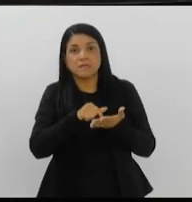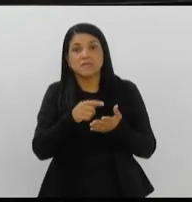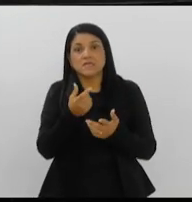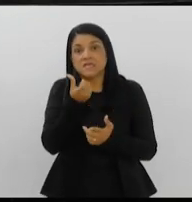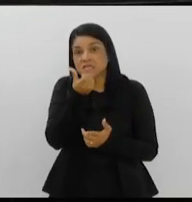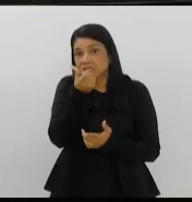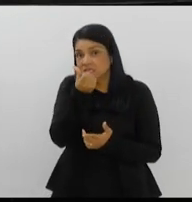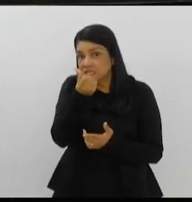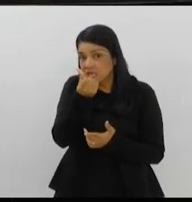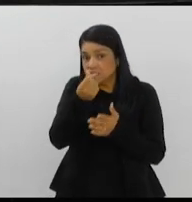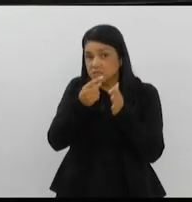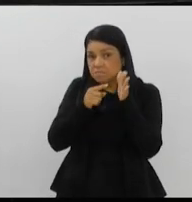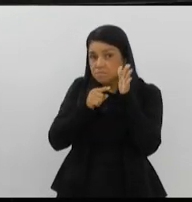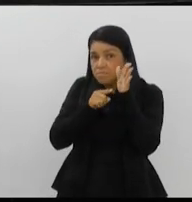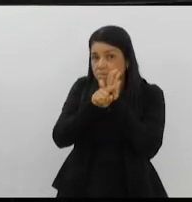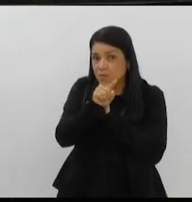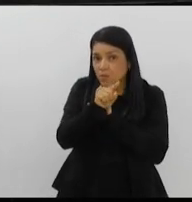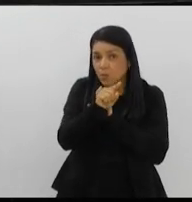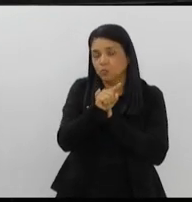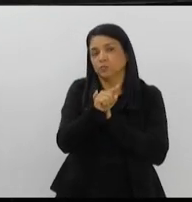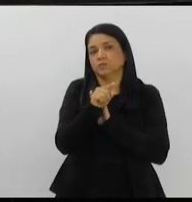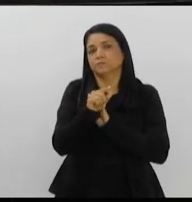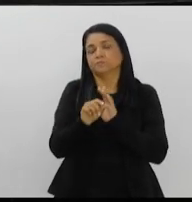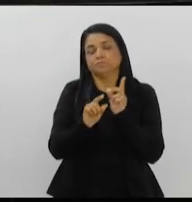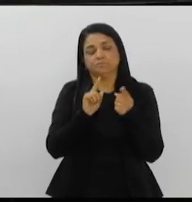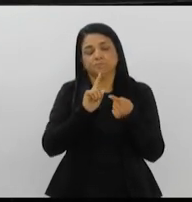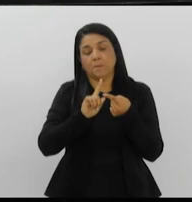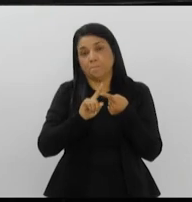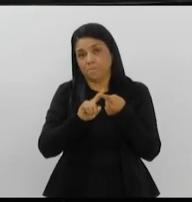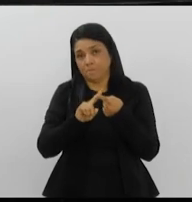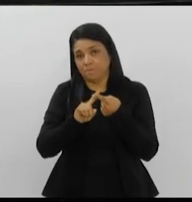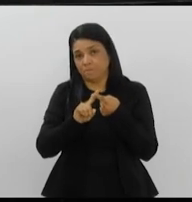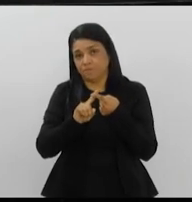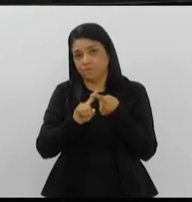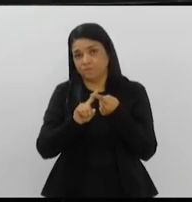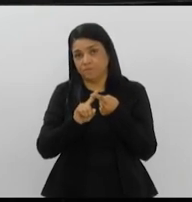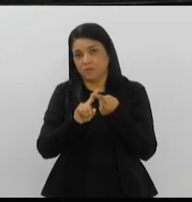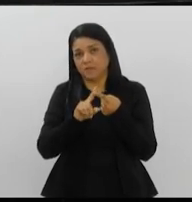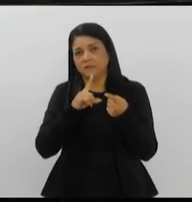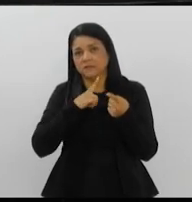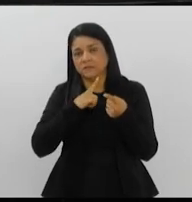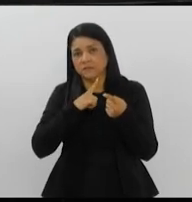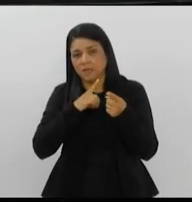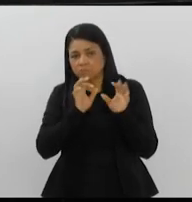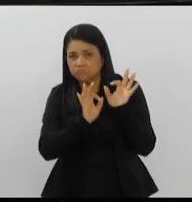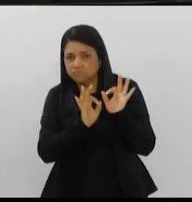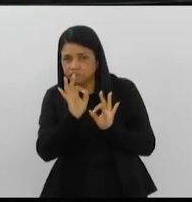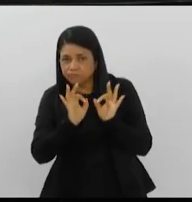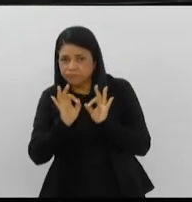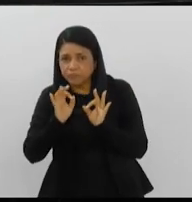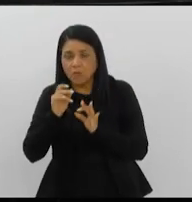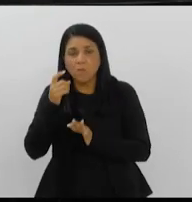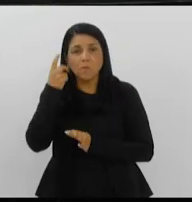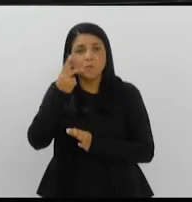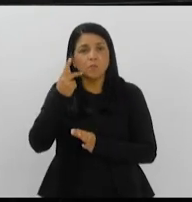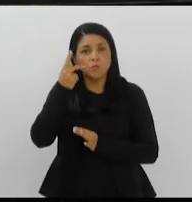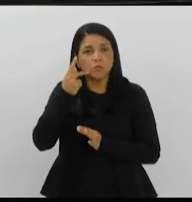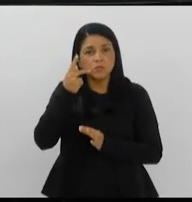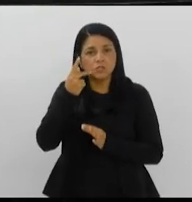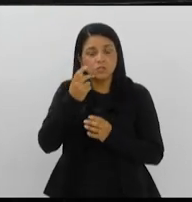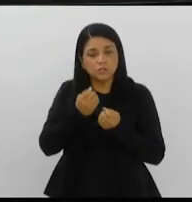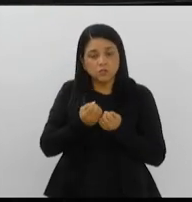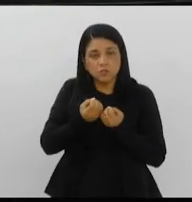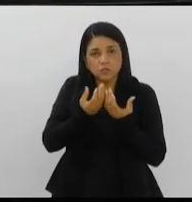6 perguntas básicas. A primeira: se há uma formulação de uma política de concessão